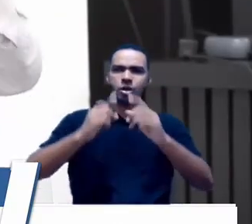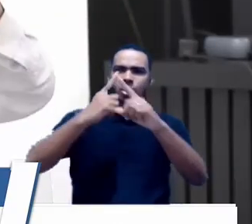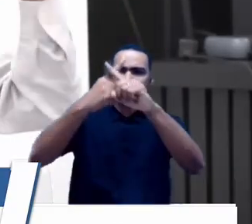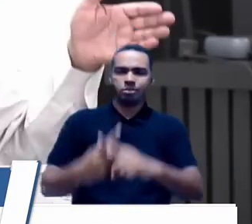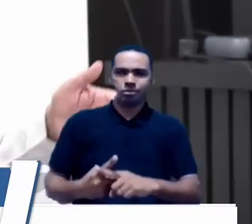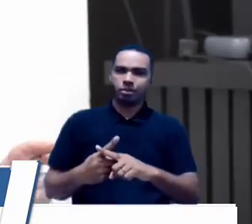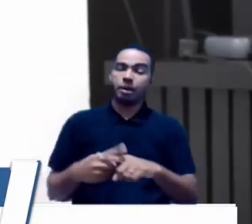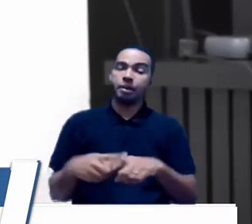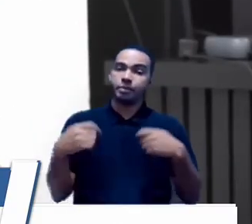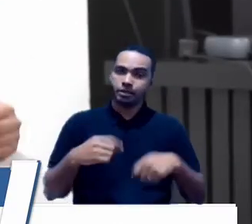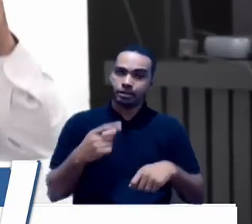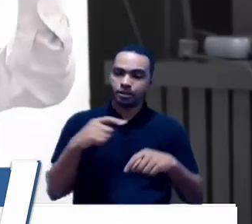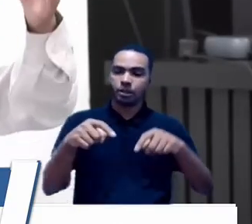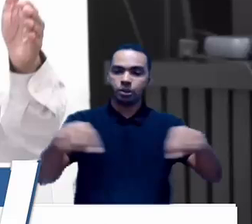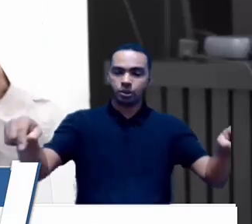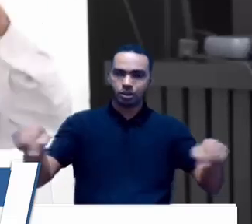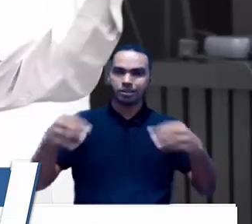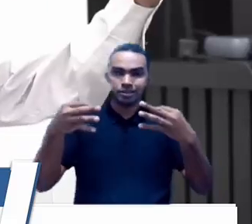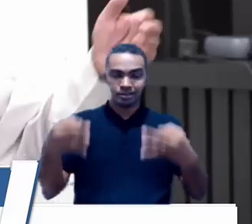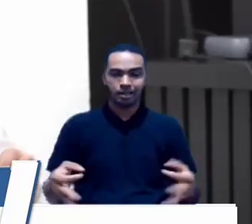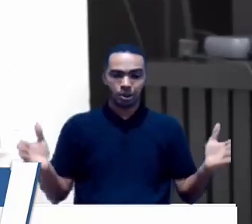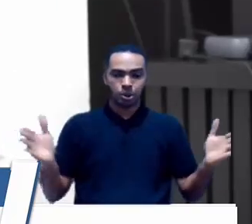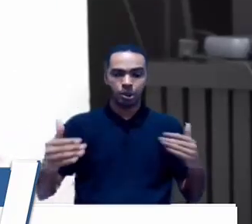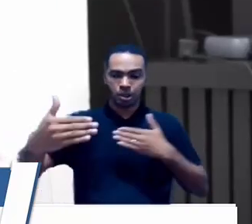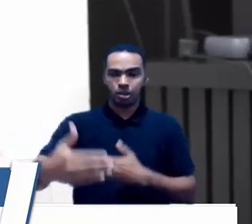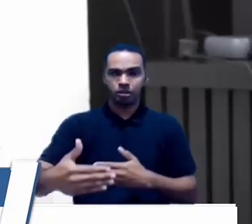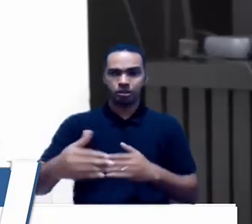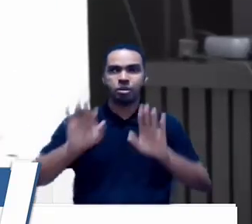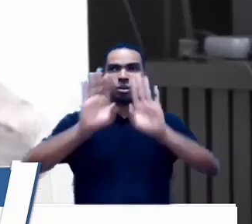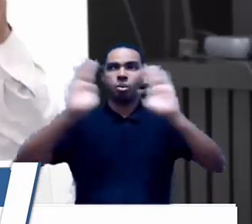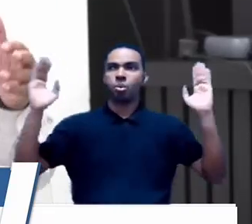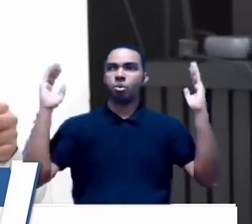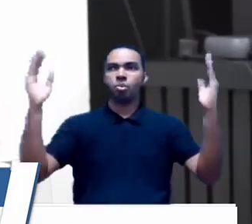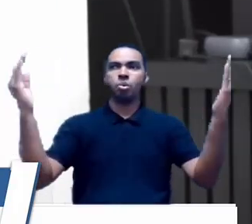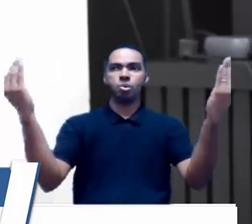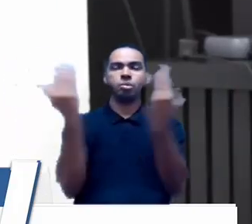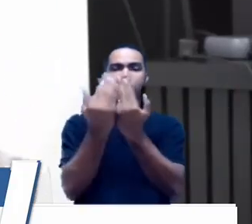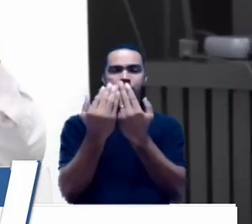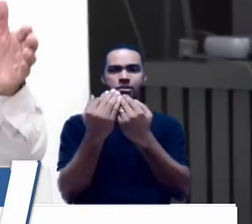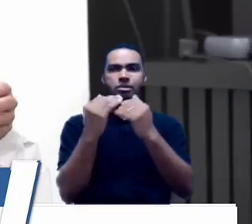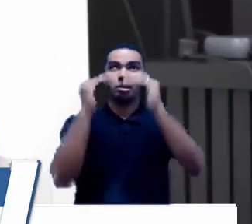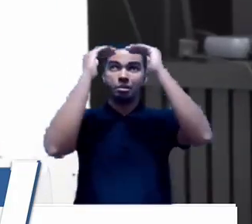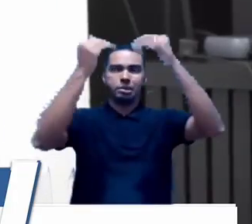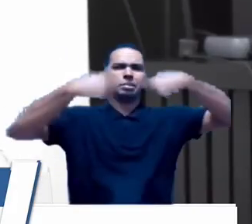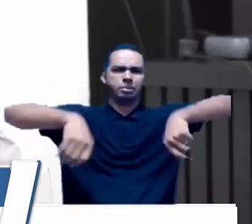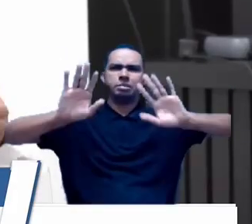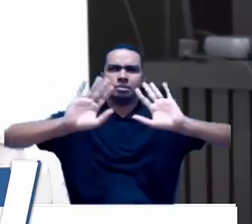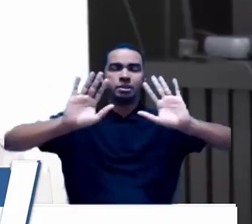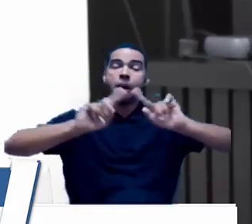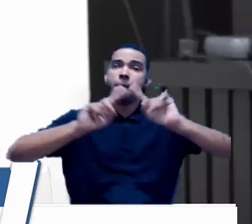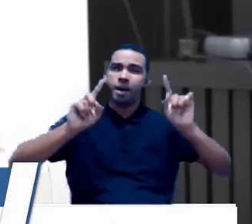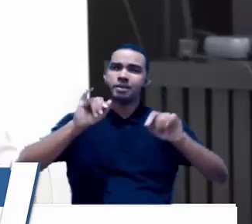certo e fazer os alambrados dos lados, até que na parte de cima não precisa, né? Então, como tem muito espaço, é um lugar bonito,